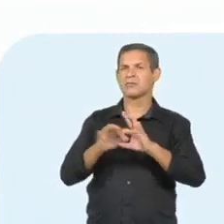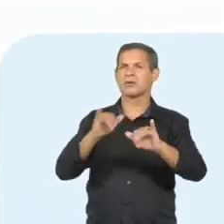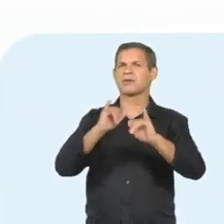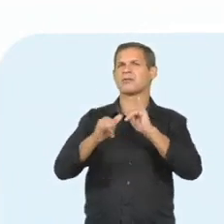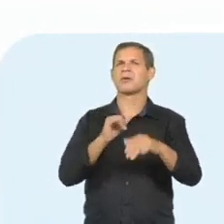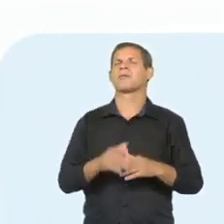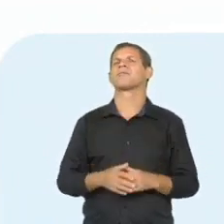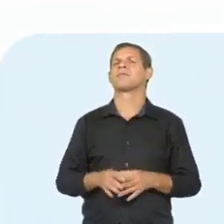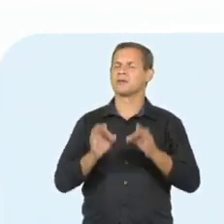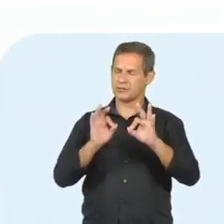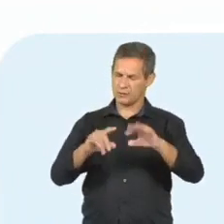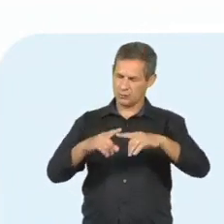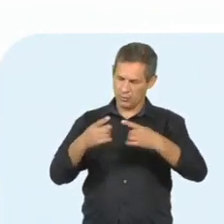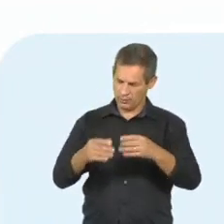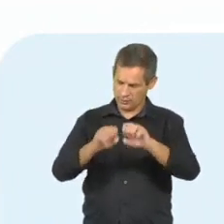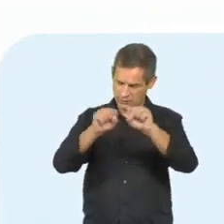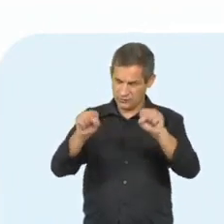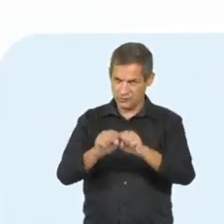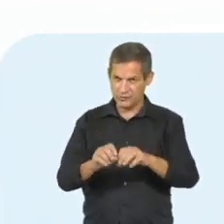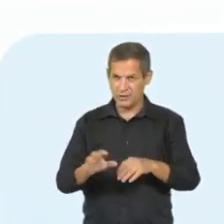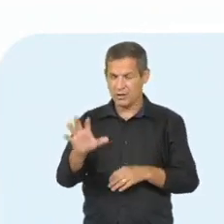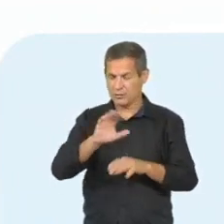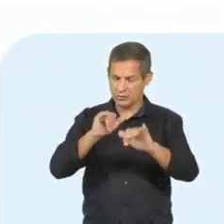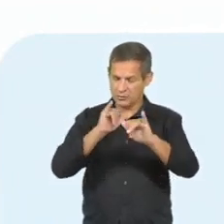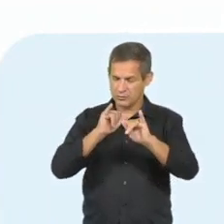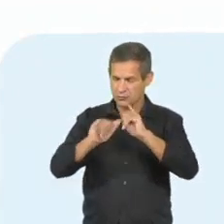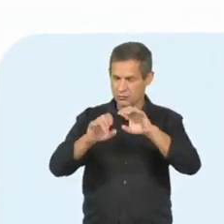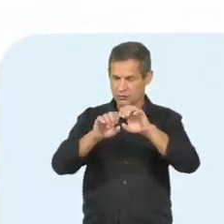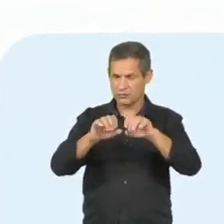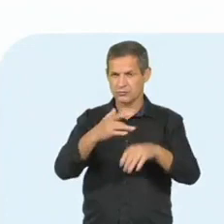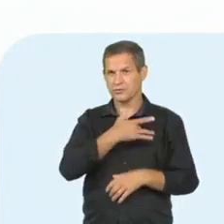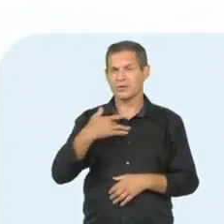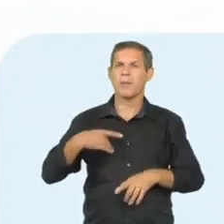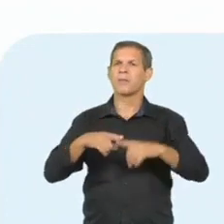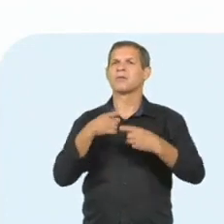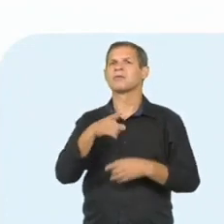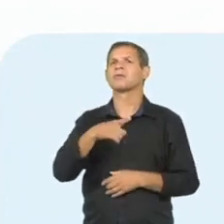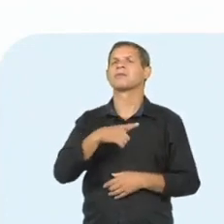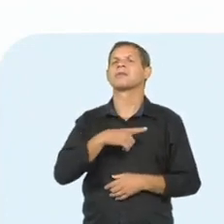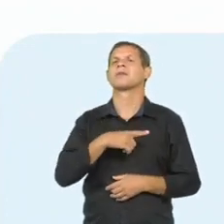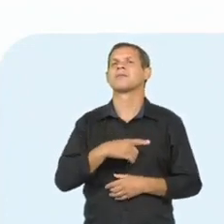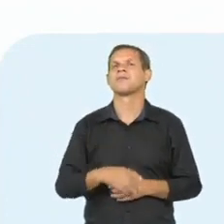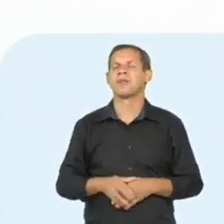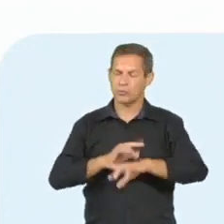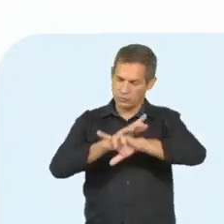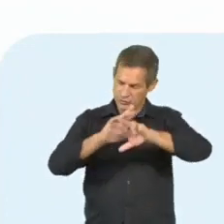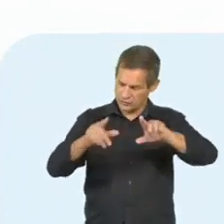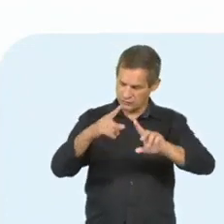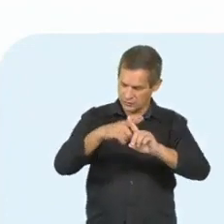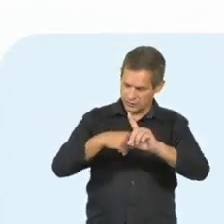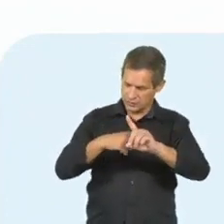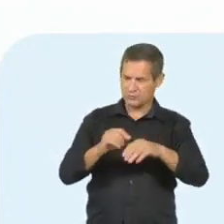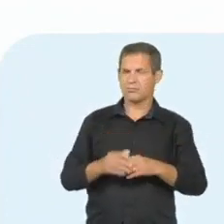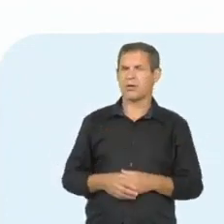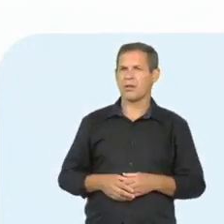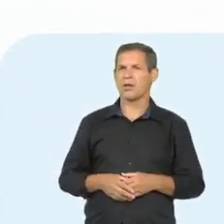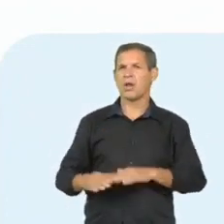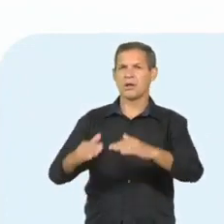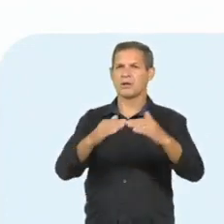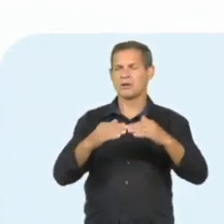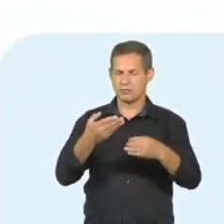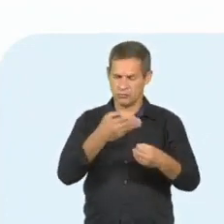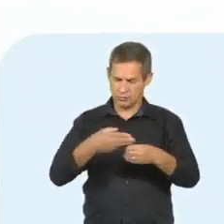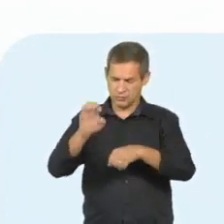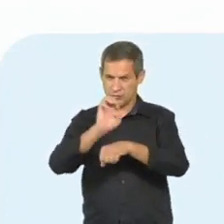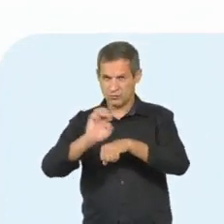informações, óbvio, para o Sistema Geral de Informação em Saúde. E aí você tem os diferentes níveis, nível